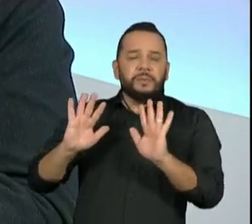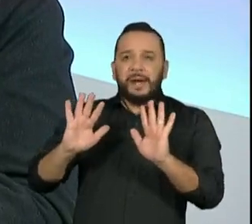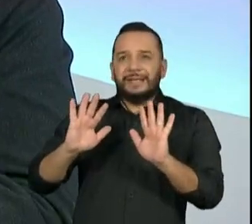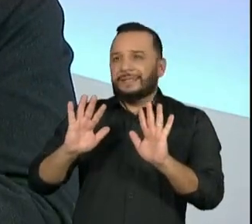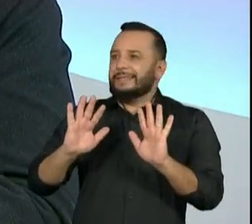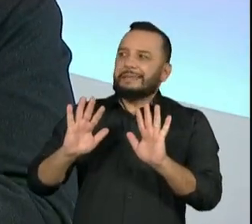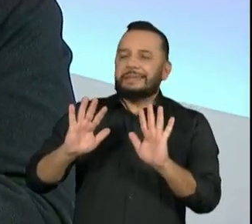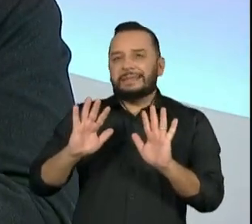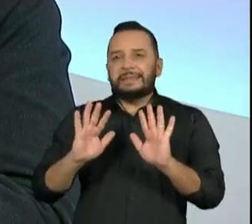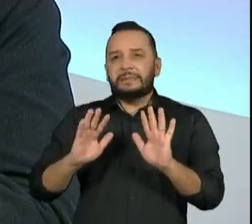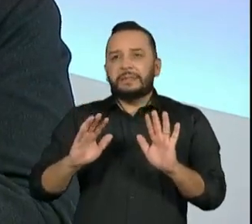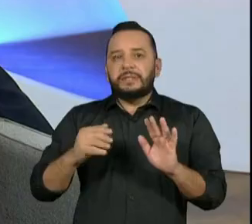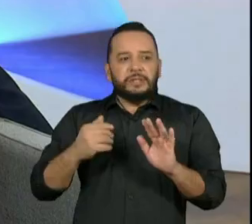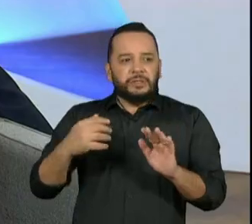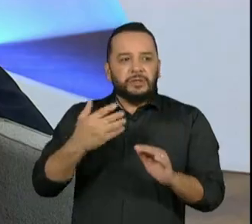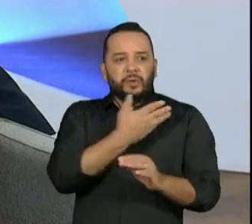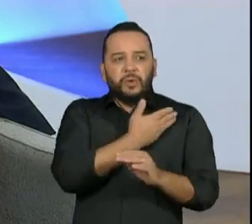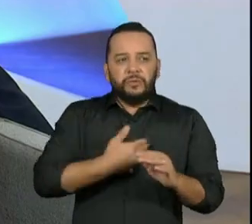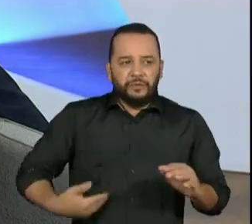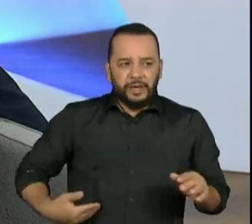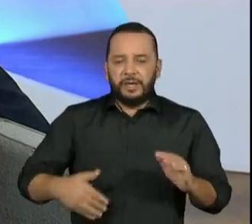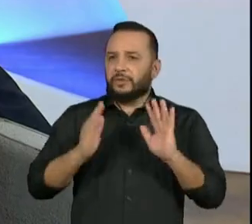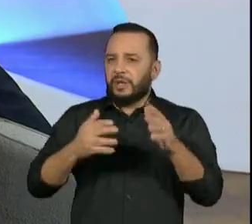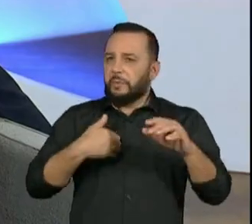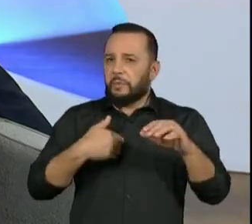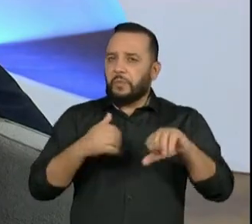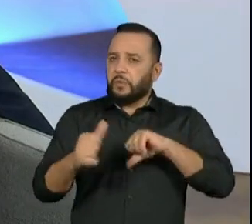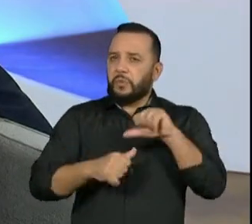na Europa e impactou a forma como